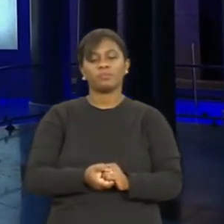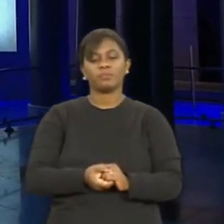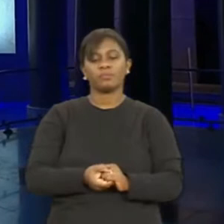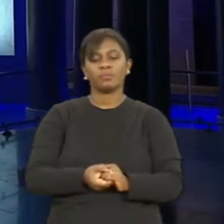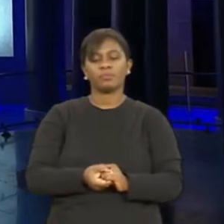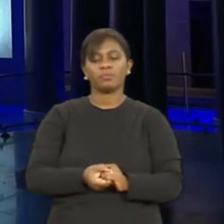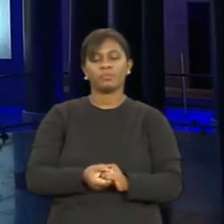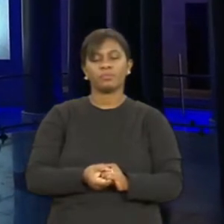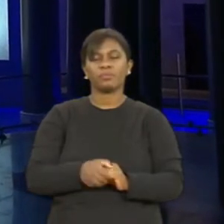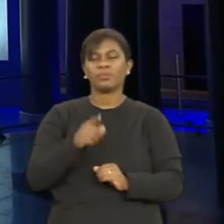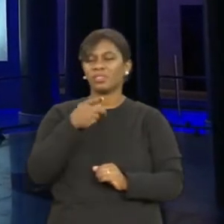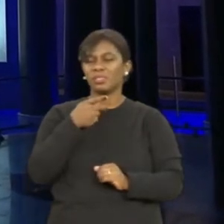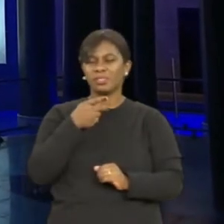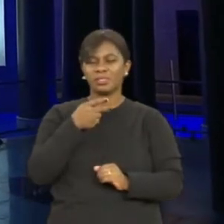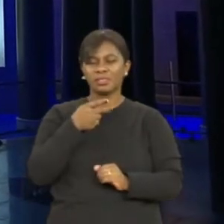Só tenha paz.